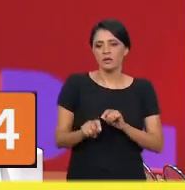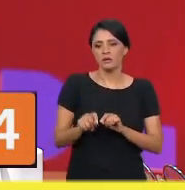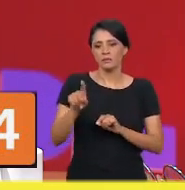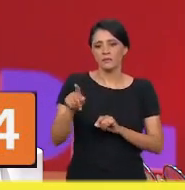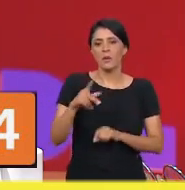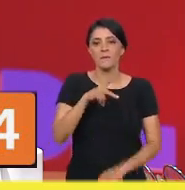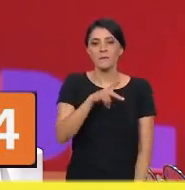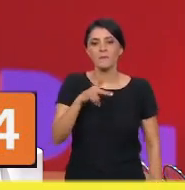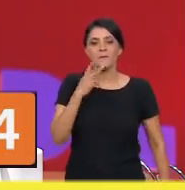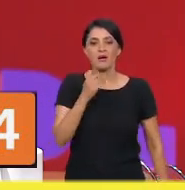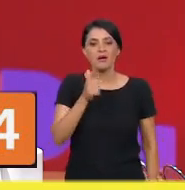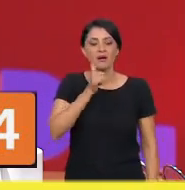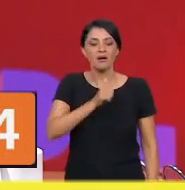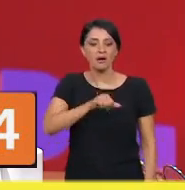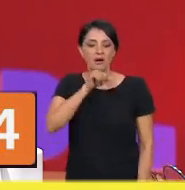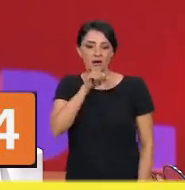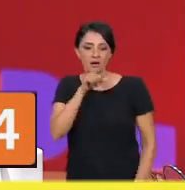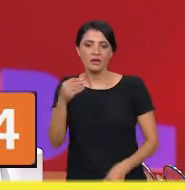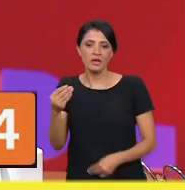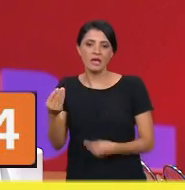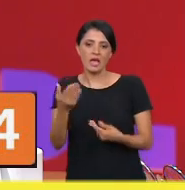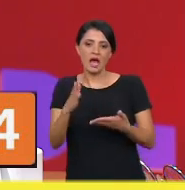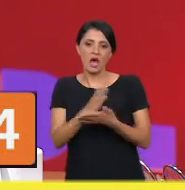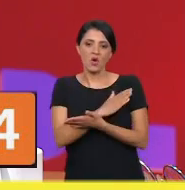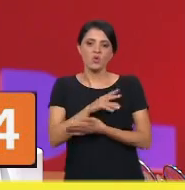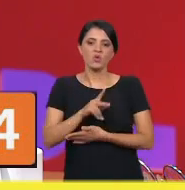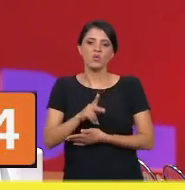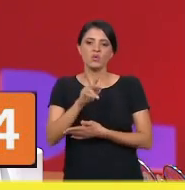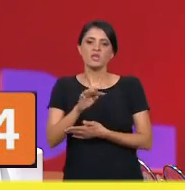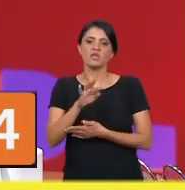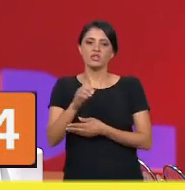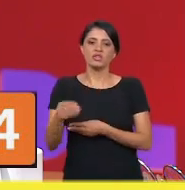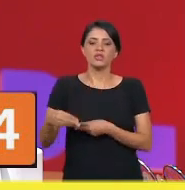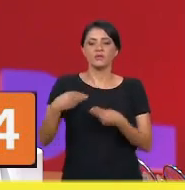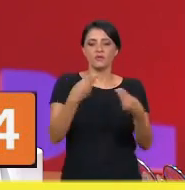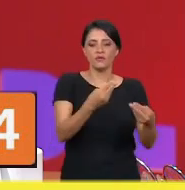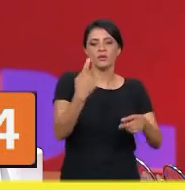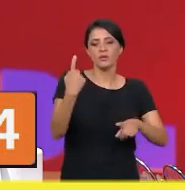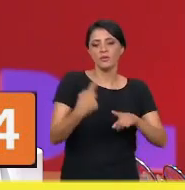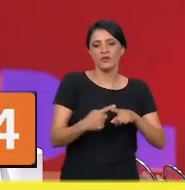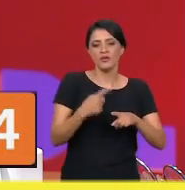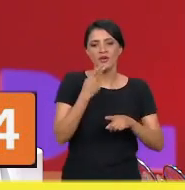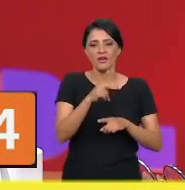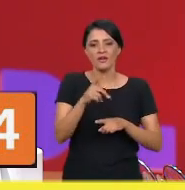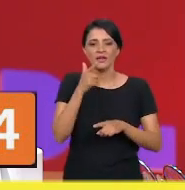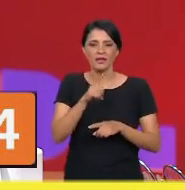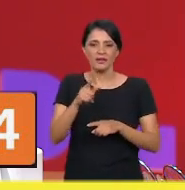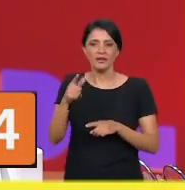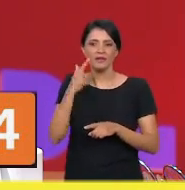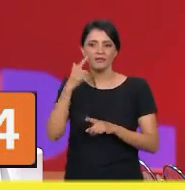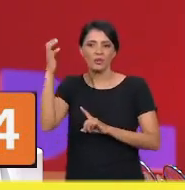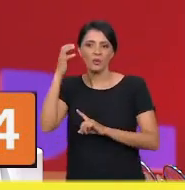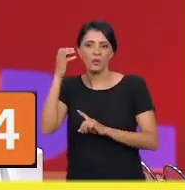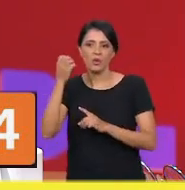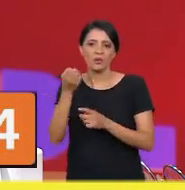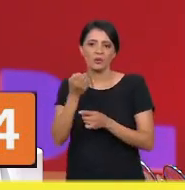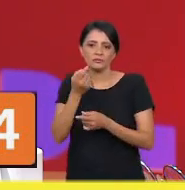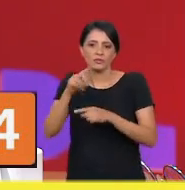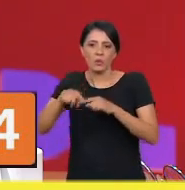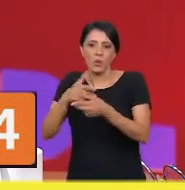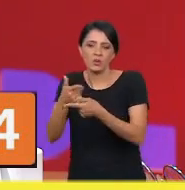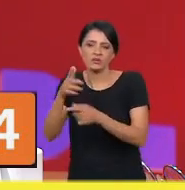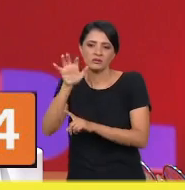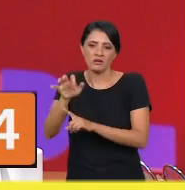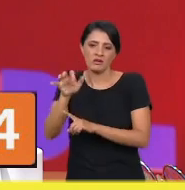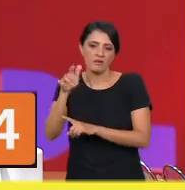os pais devolveram alguns dos kits das meninas porque estava colocando caraminhola na cabeça delas. Então